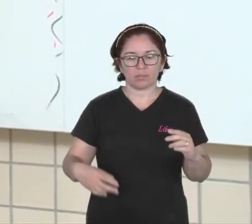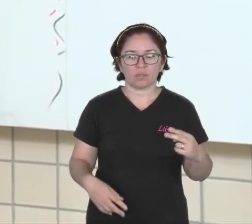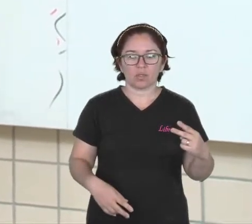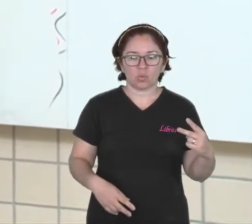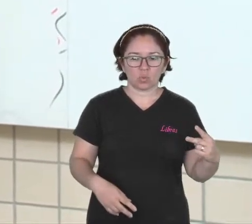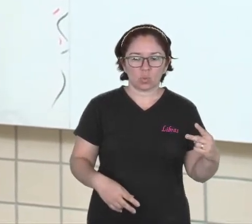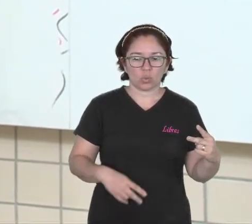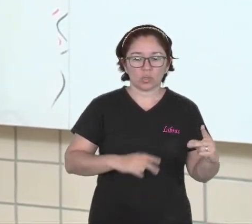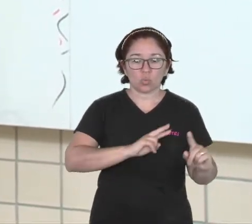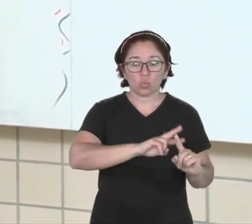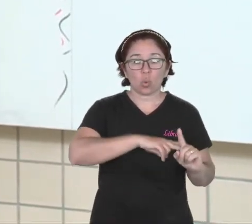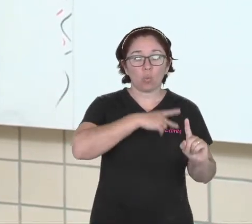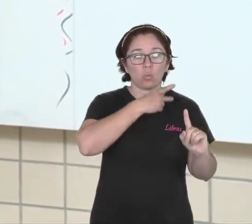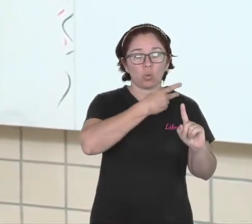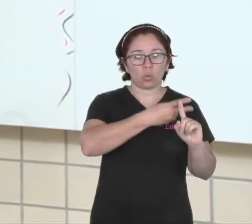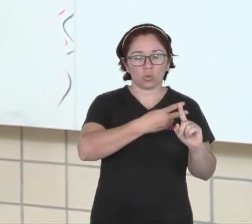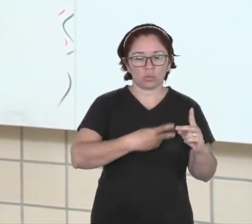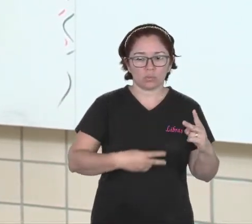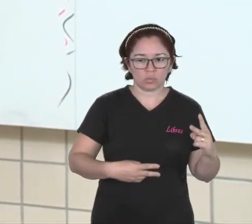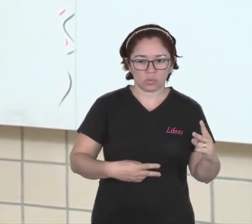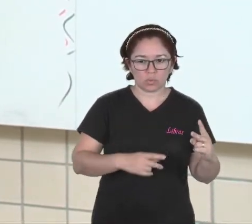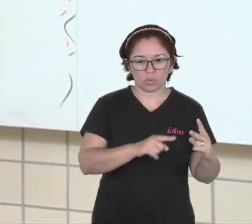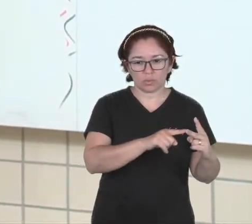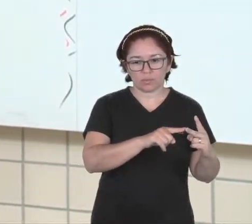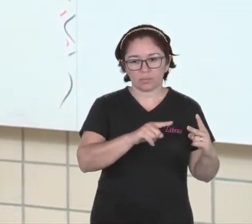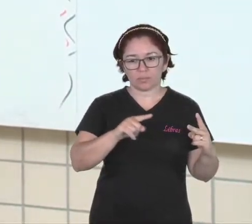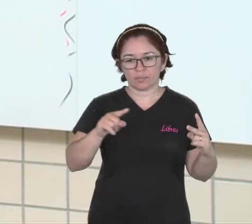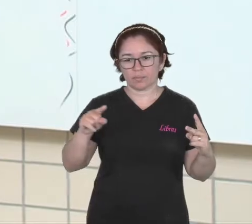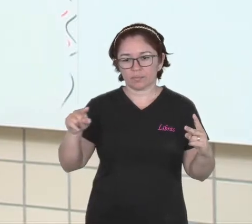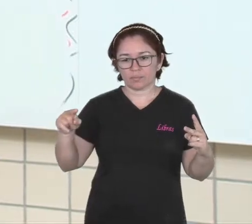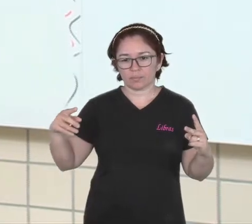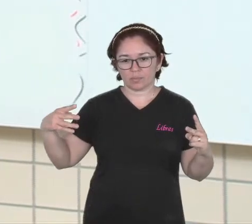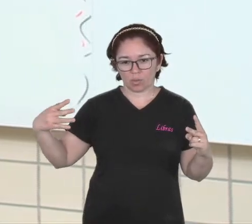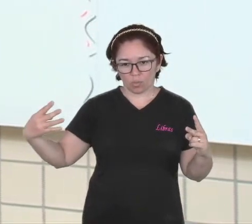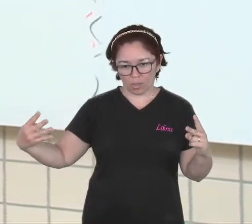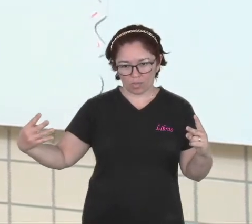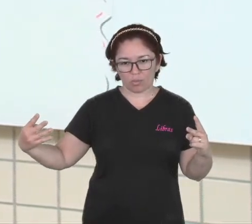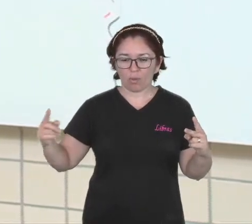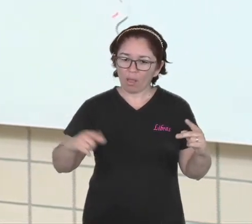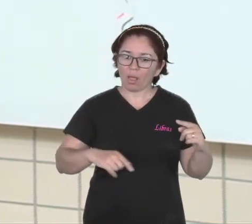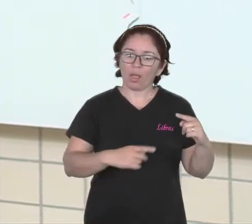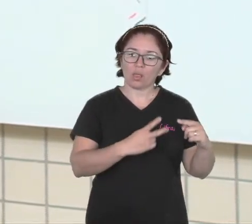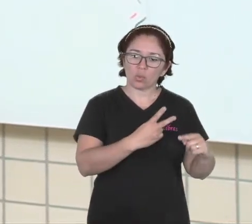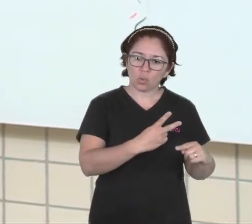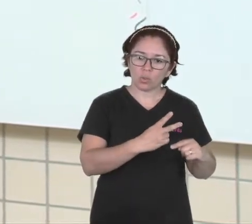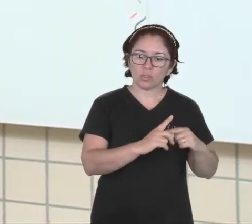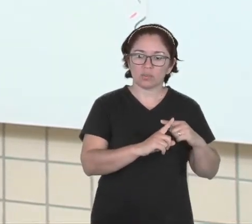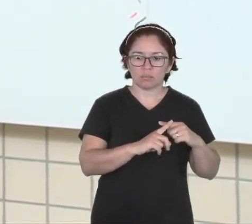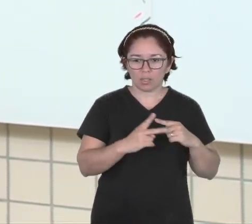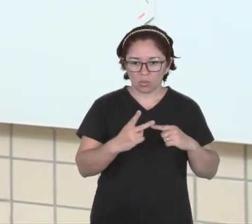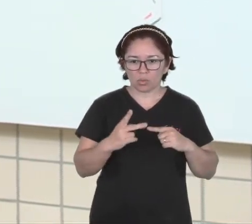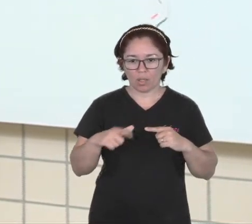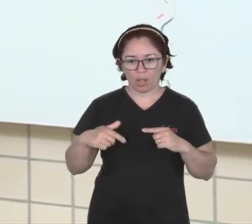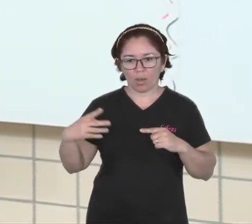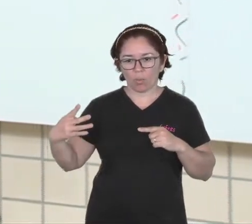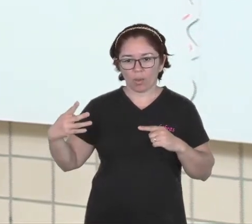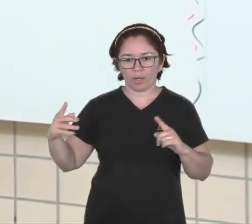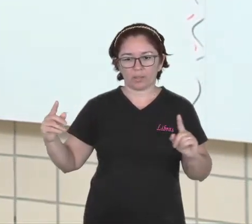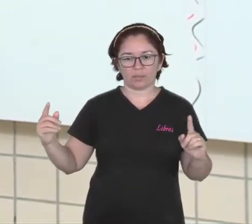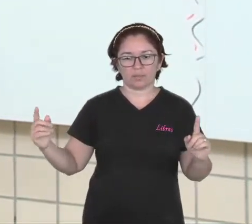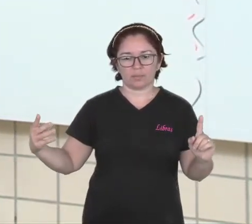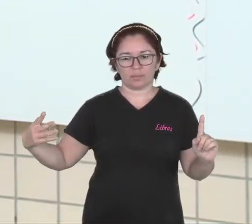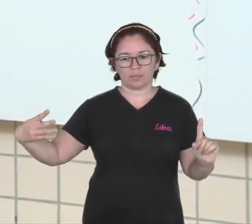por 4. Por quê? Porque o dobro de 2 são 4. Então eu vou associar o 2 ao 4.